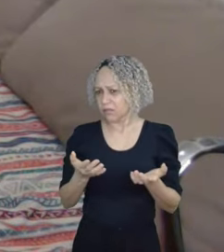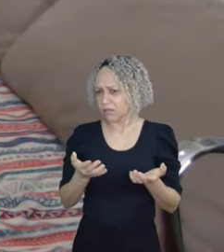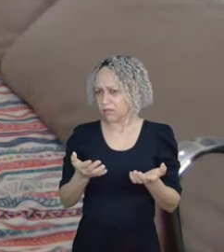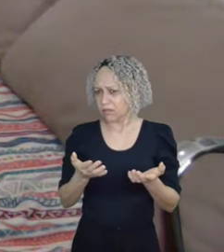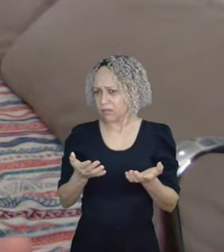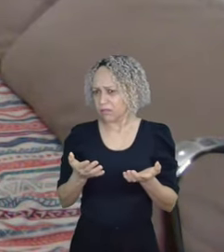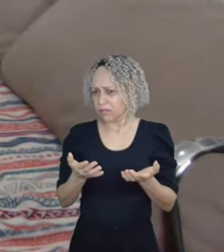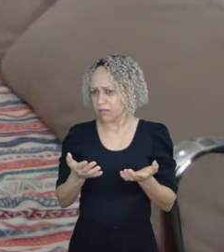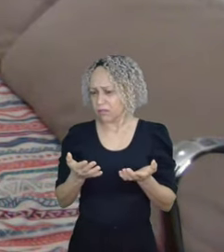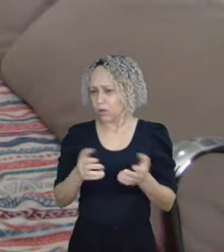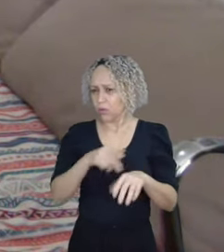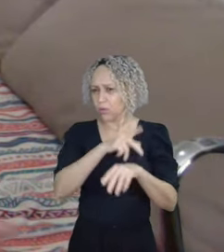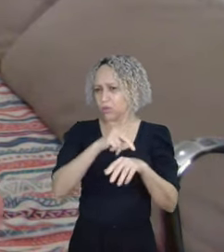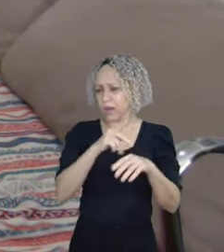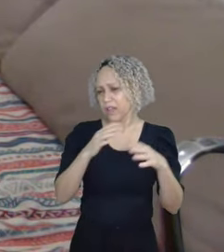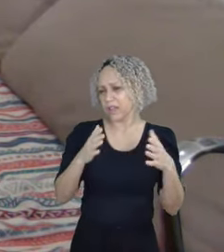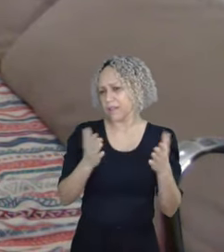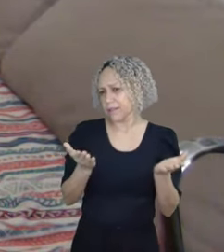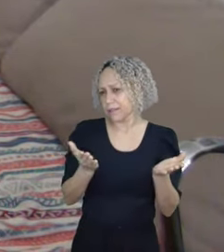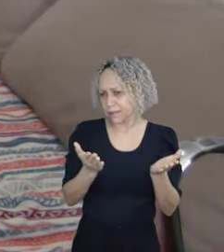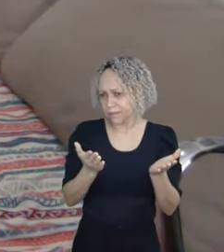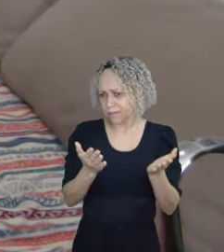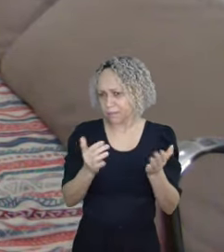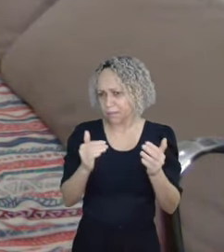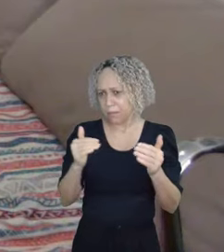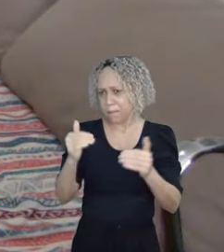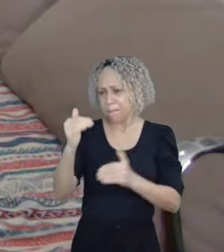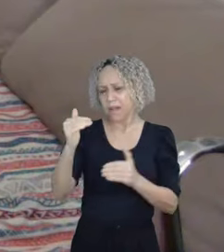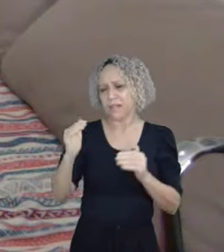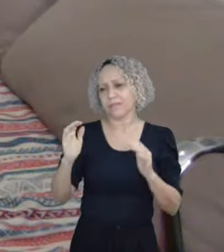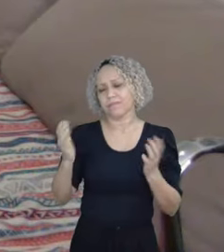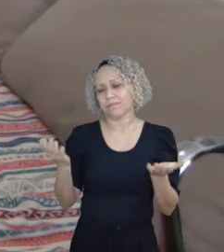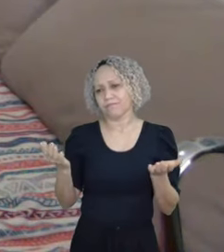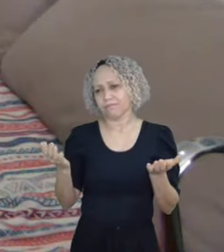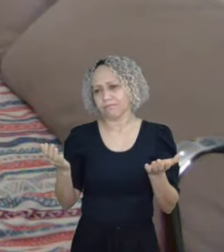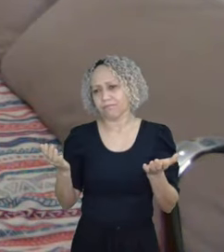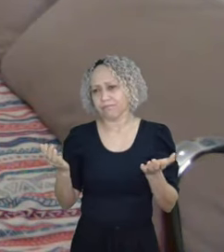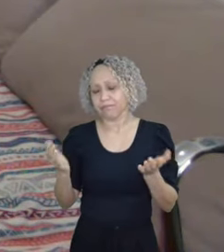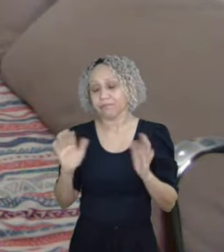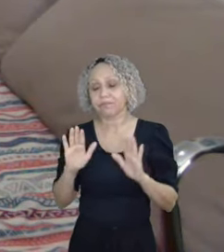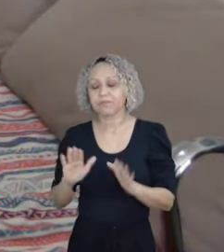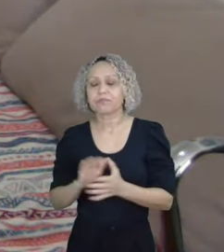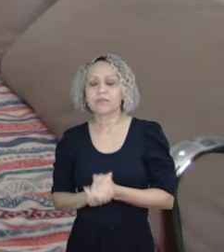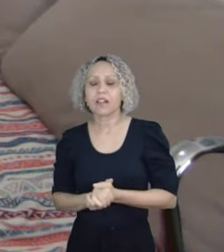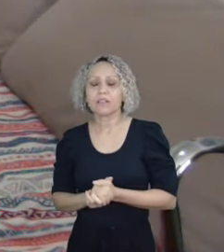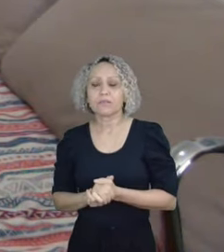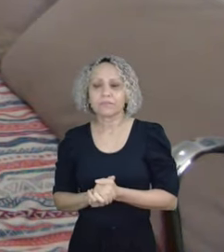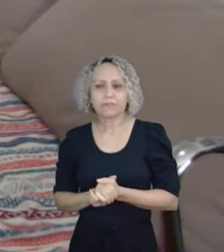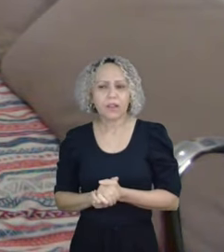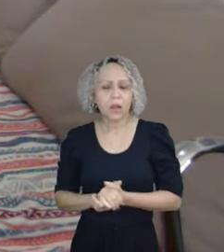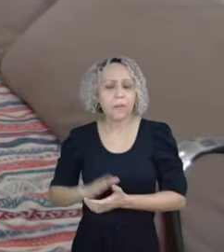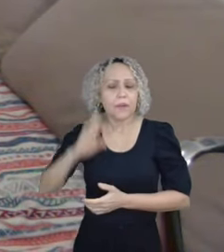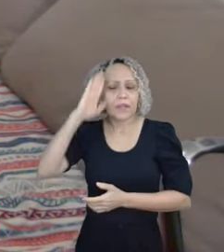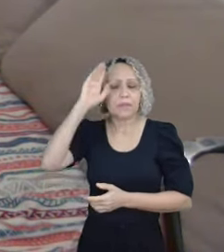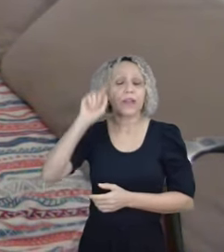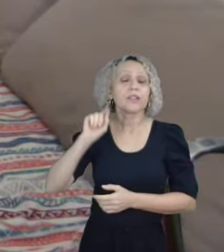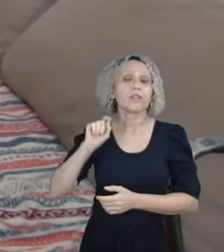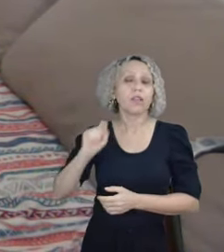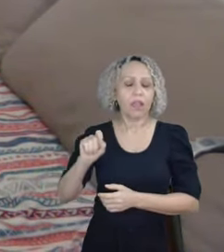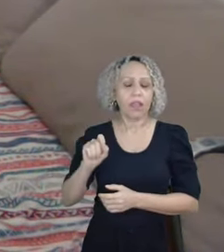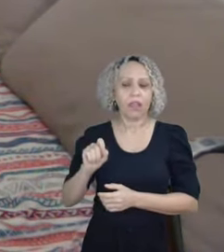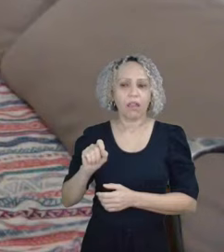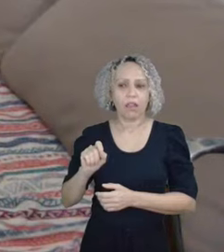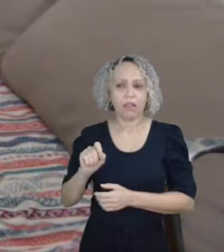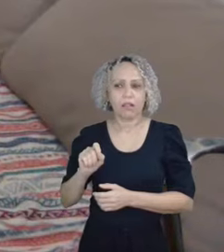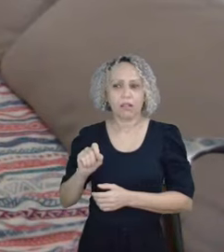como foi combinado lá no caso do 8 de janeiro, e o X se transformou exatamente nisso, né, principalmente depois